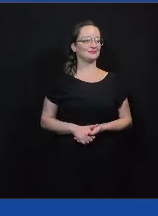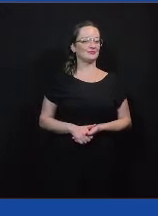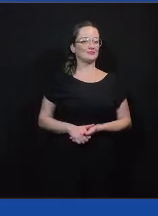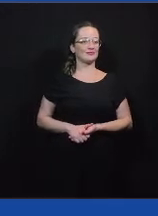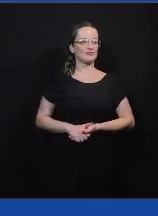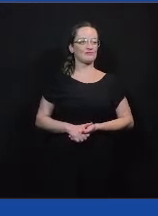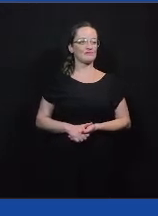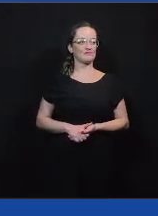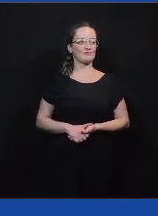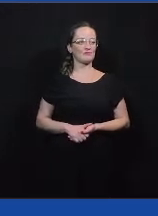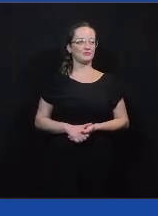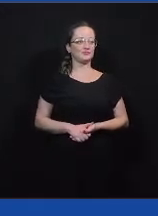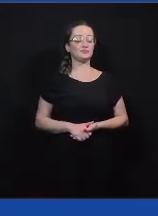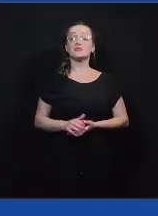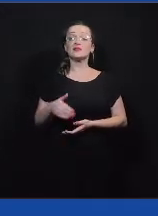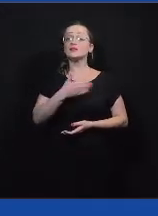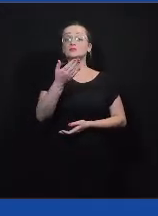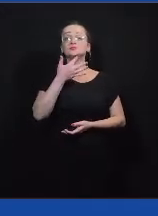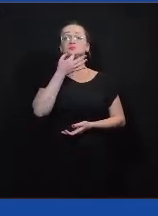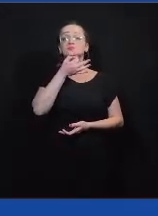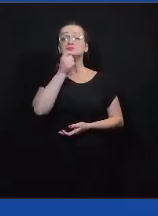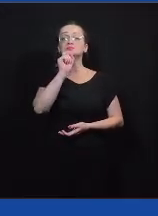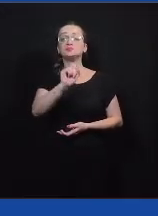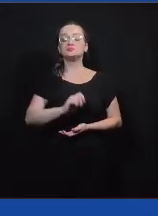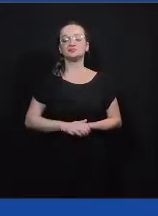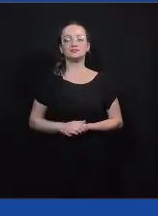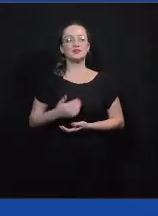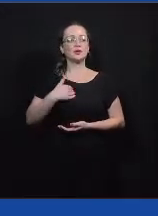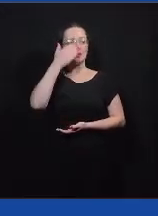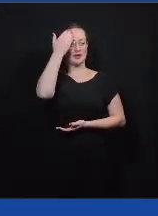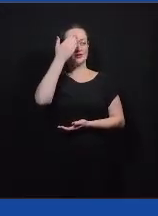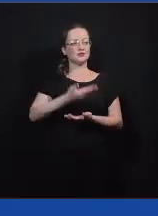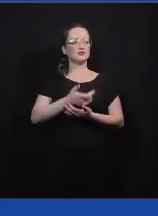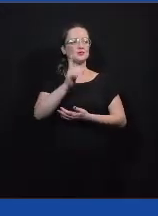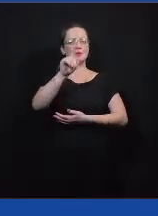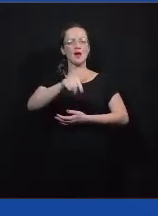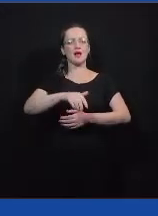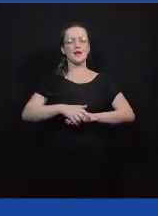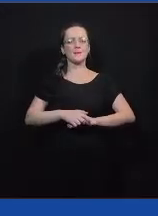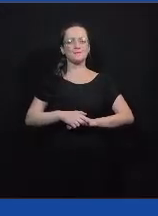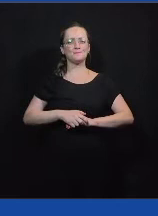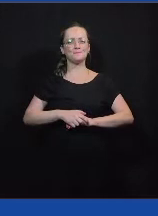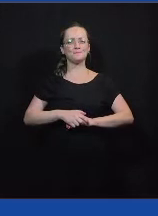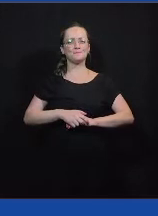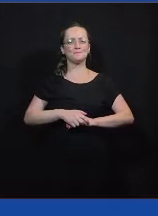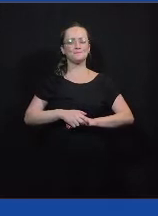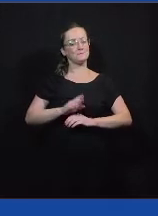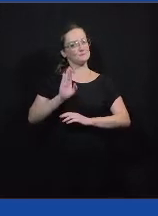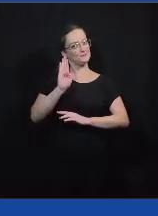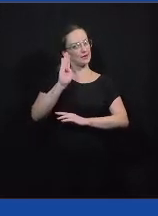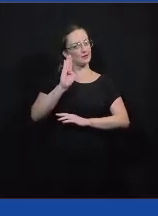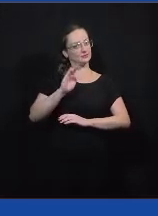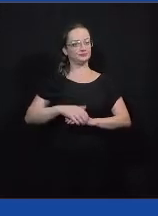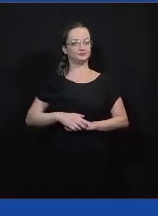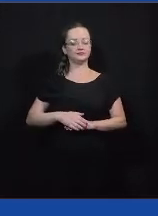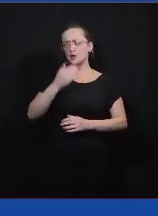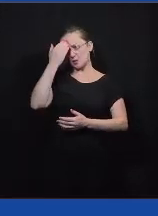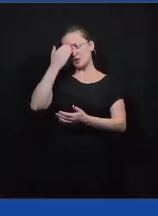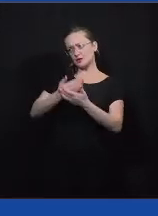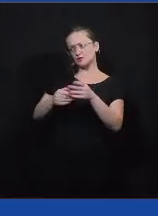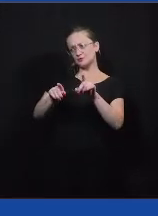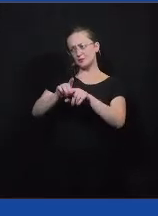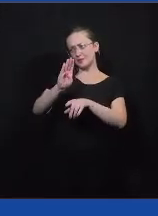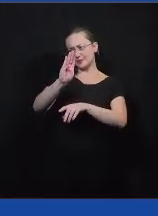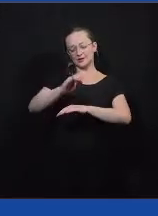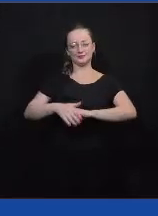Oi e aí gente que vocês acham eu acho que é eu acho que é b eu acho que é B também